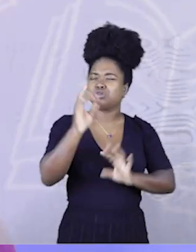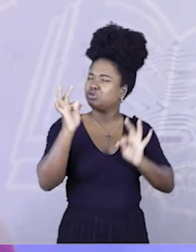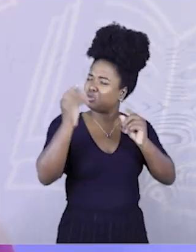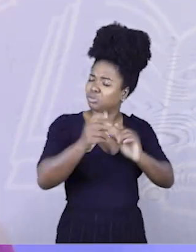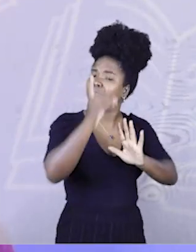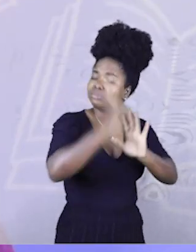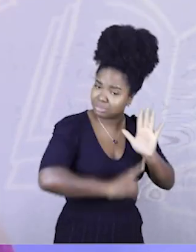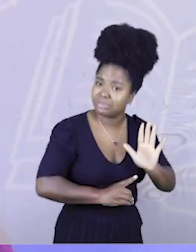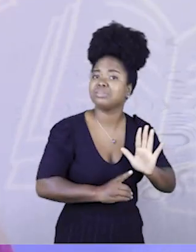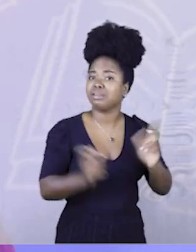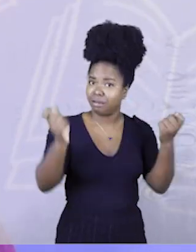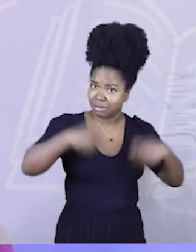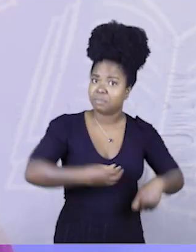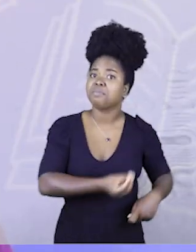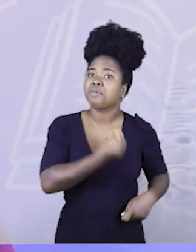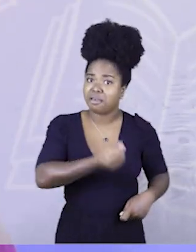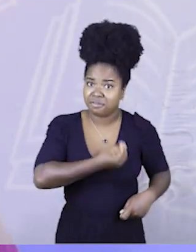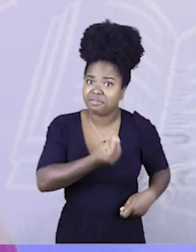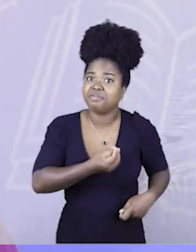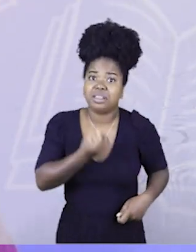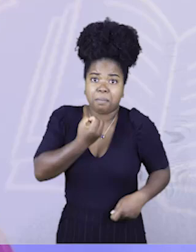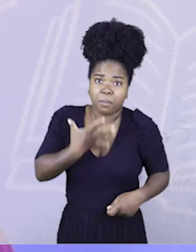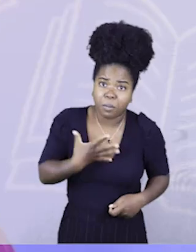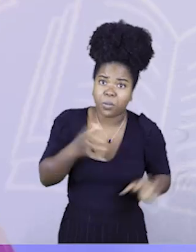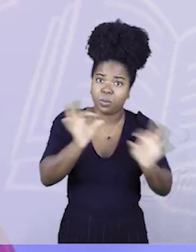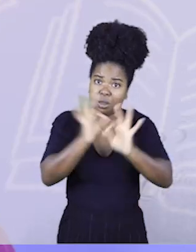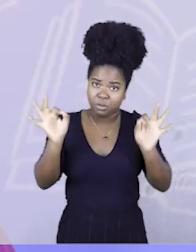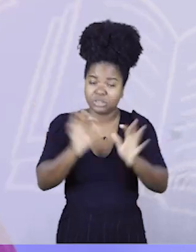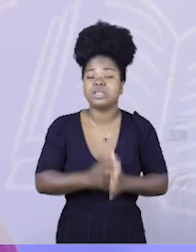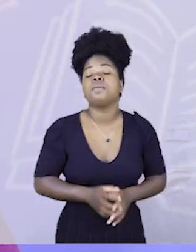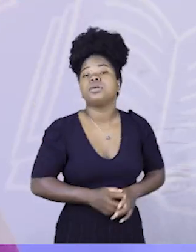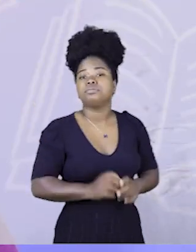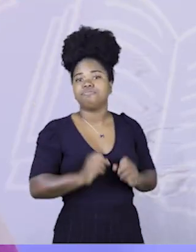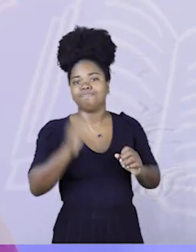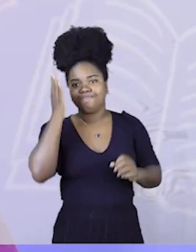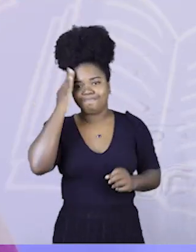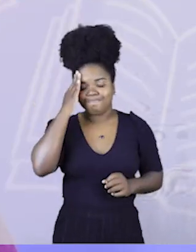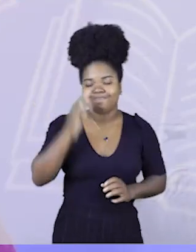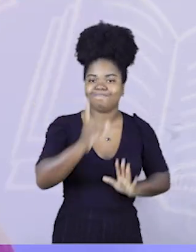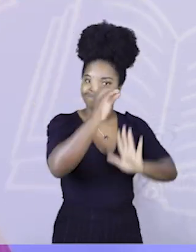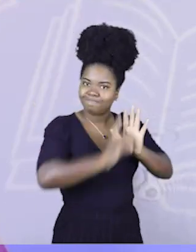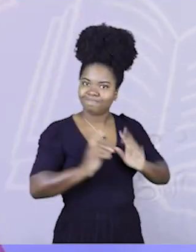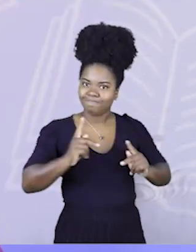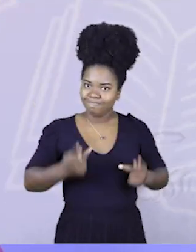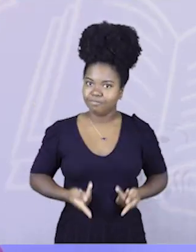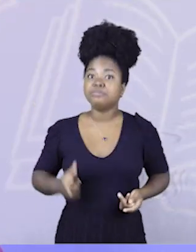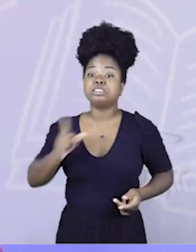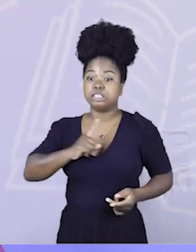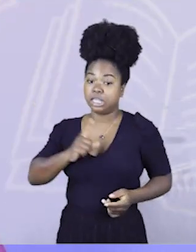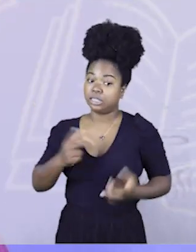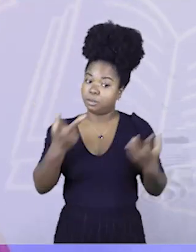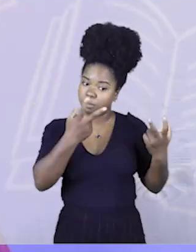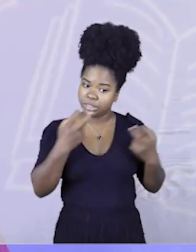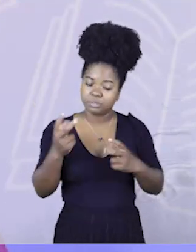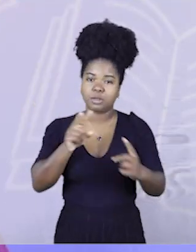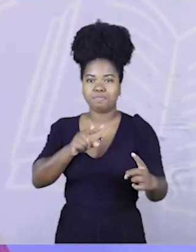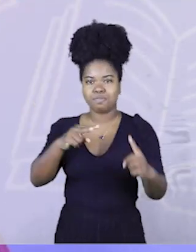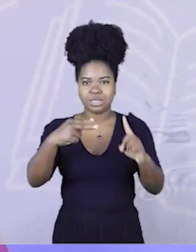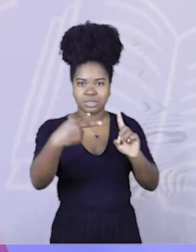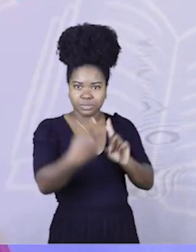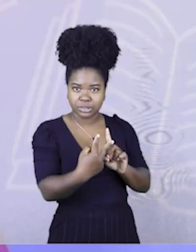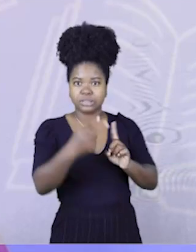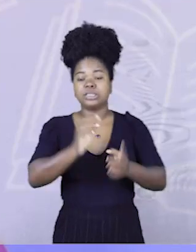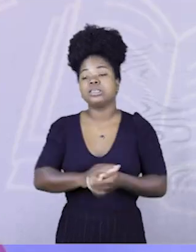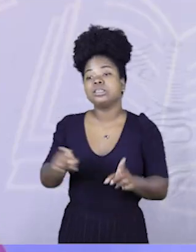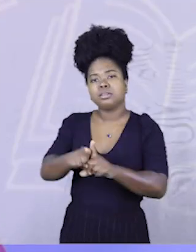todos aqueles direitos que permitem que a gente viva uma vida decente. Então, a Declaração Universal de Direitos Humanos, ela tem esse